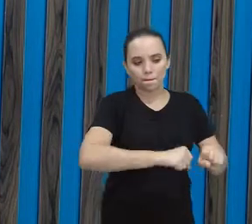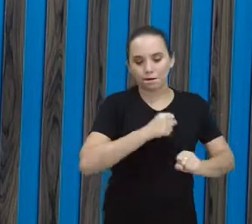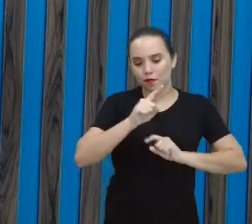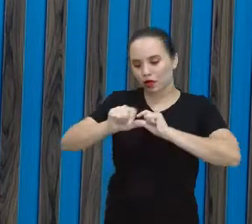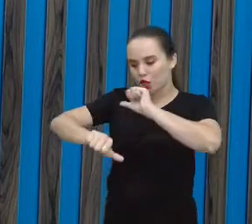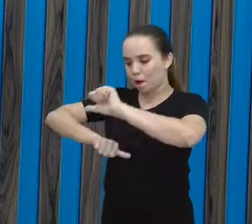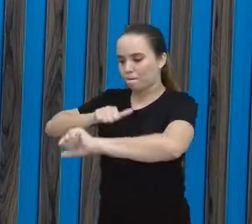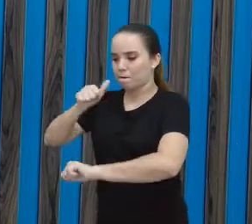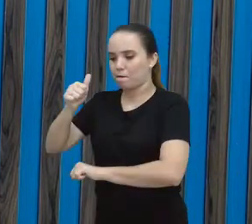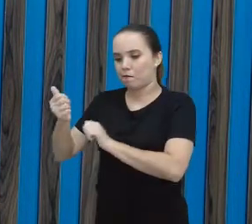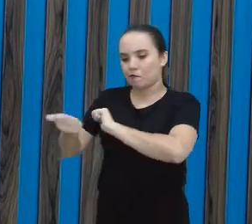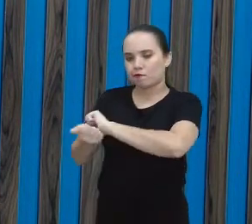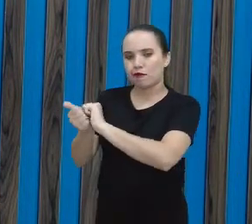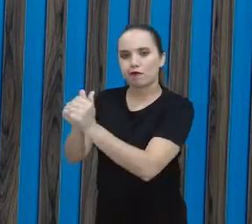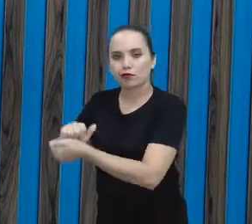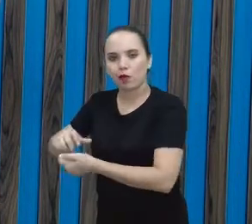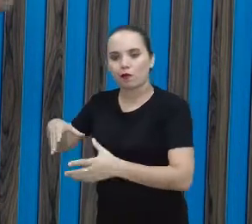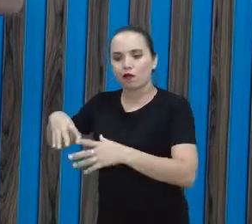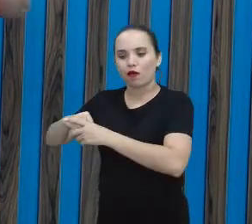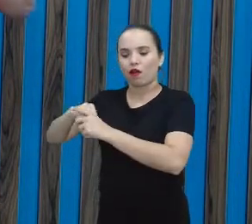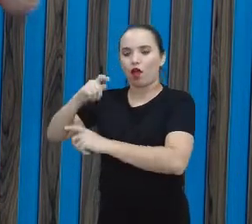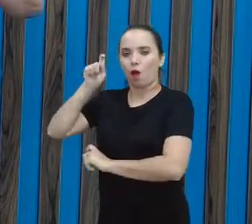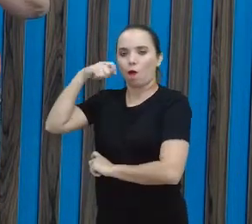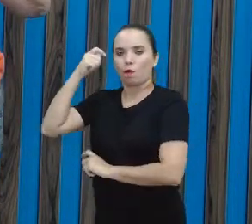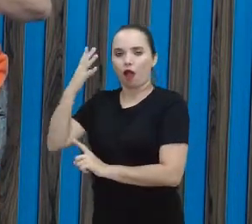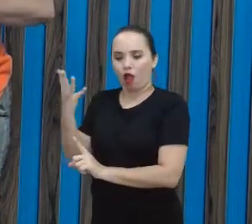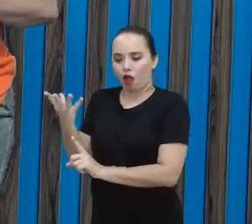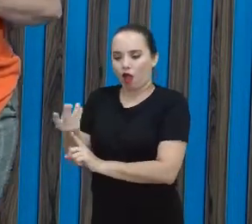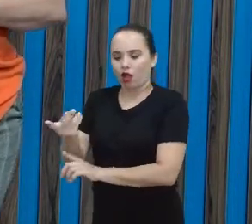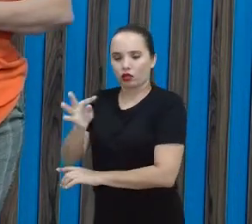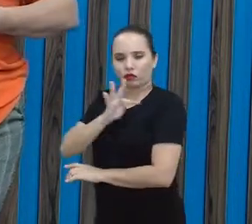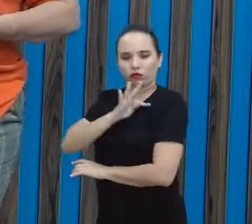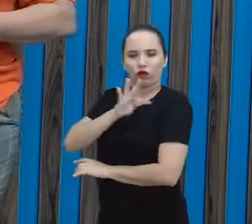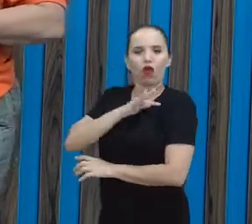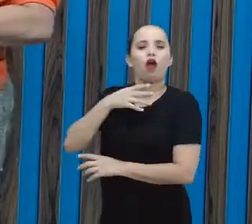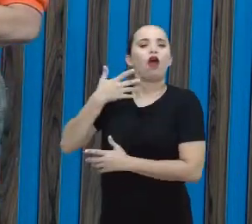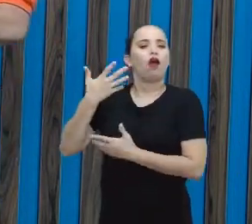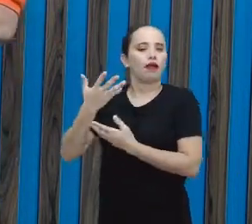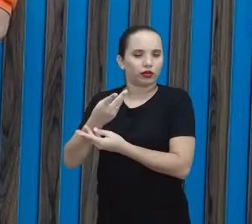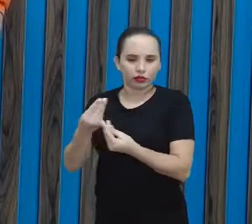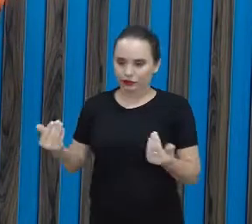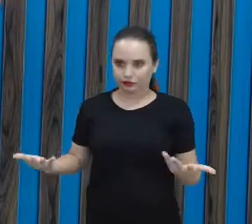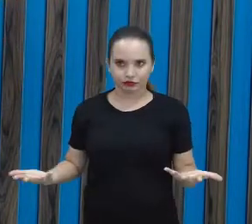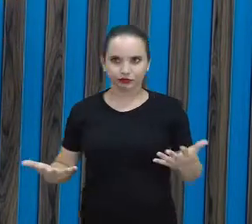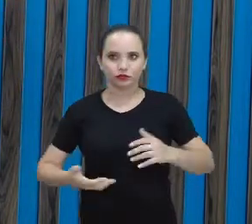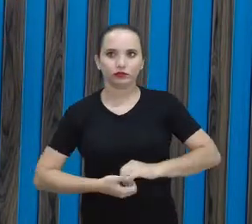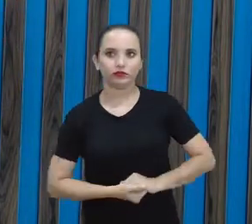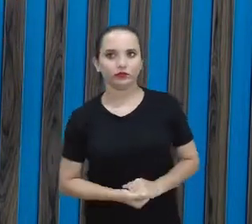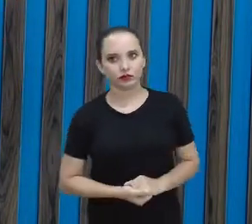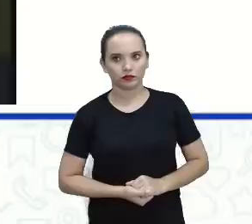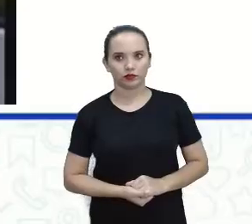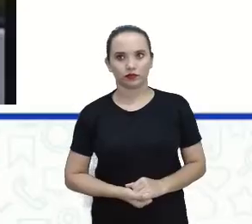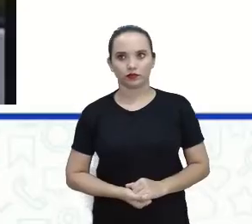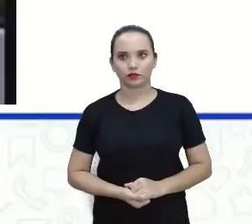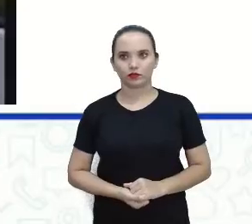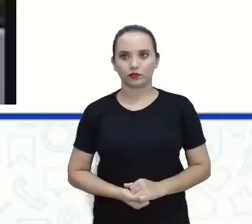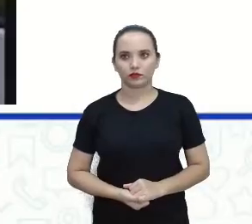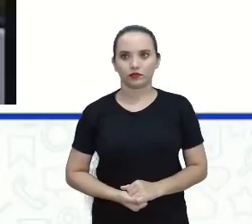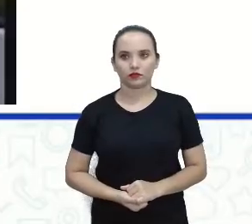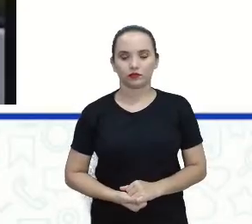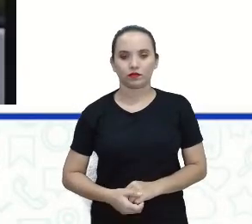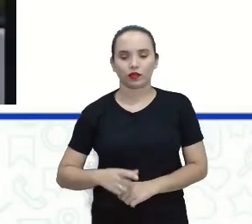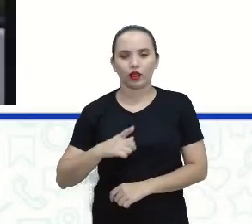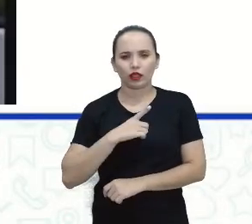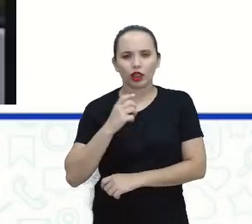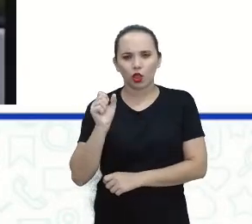mais elaborada. Tá? Então, é isso, em suma, o que é o movimento armorial. Uma